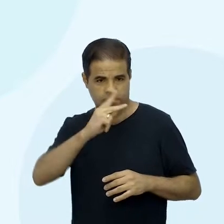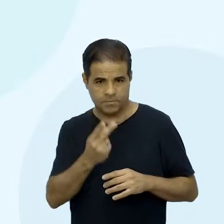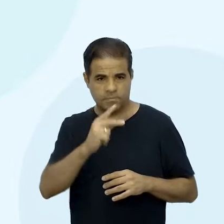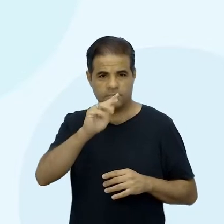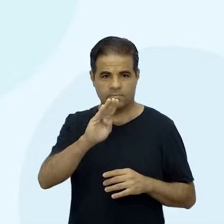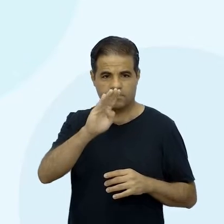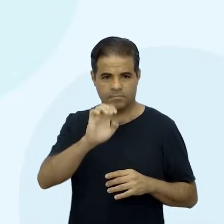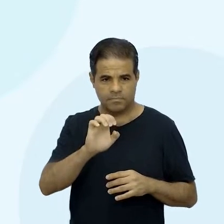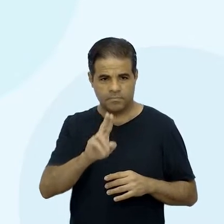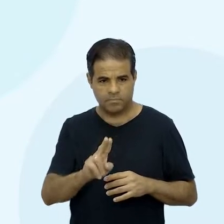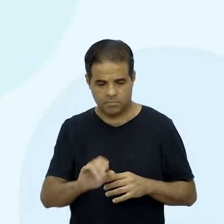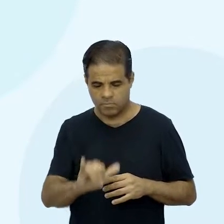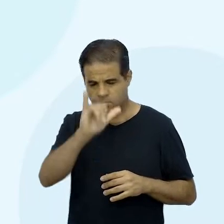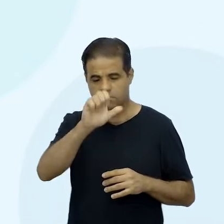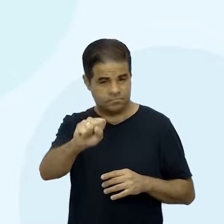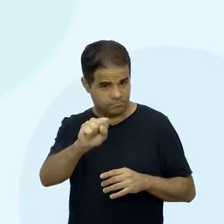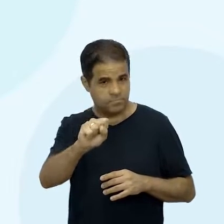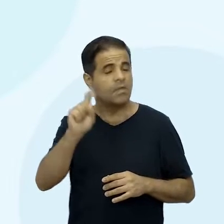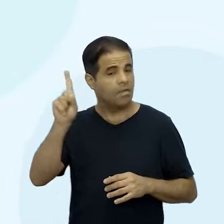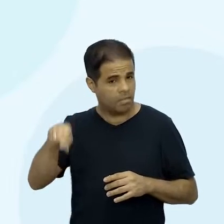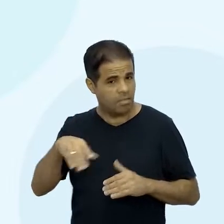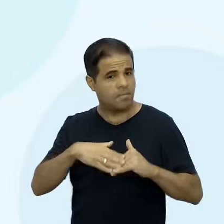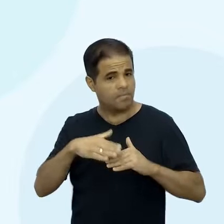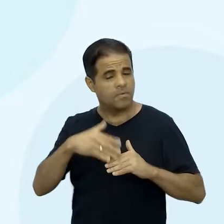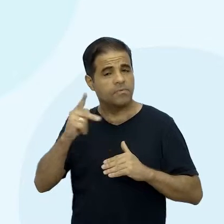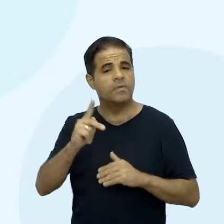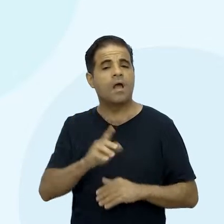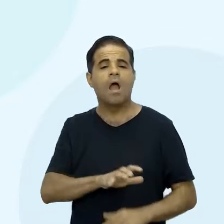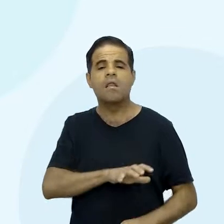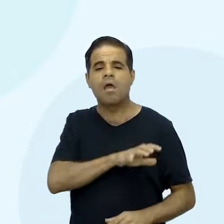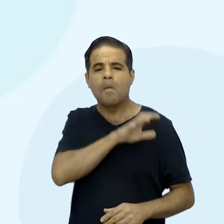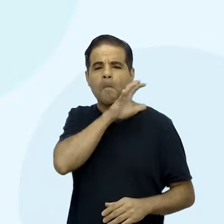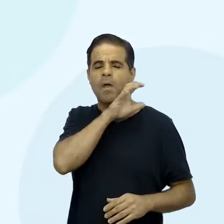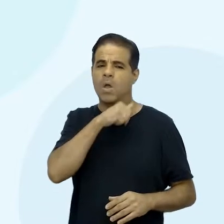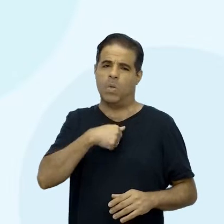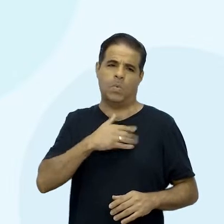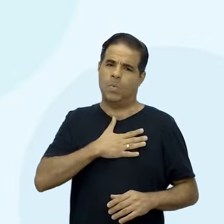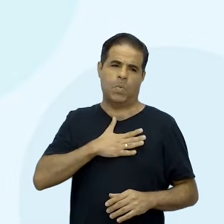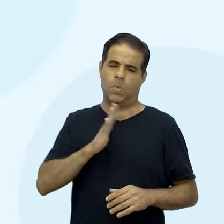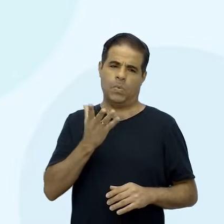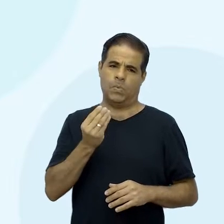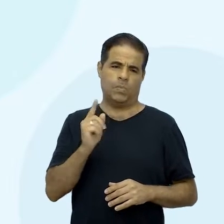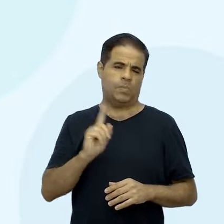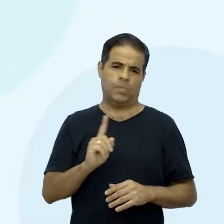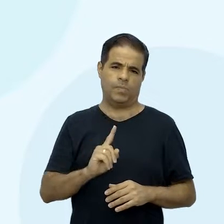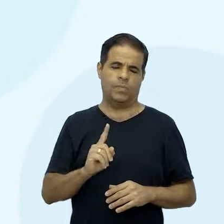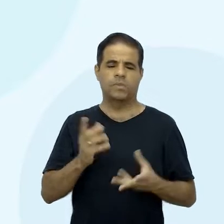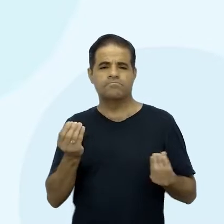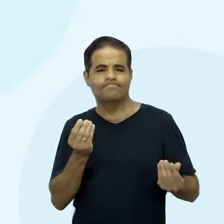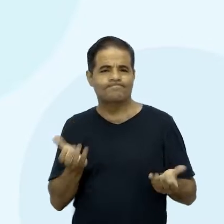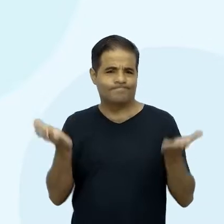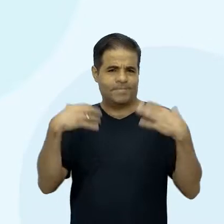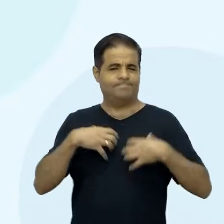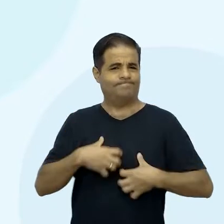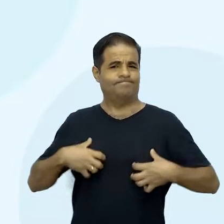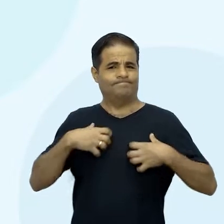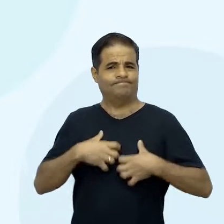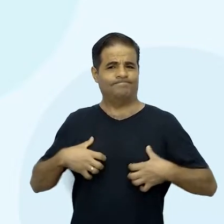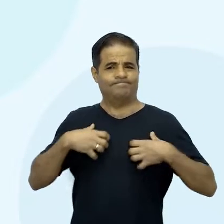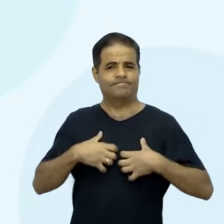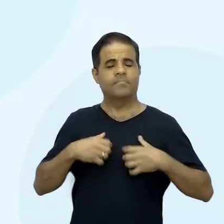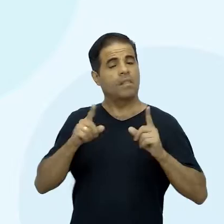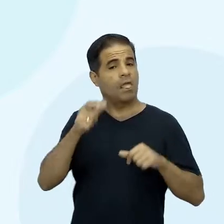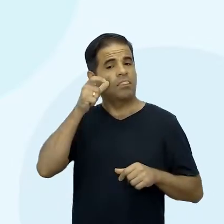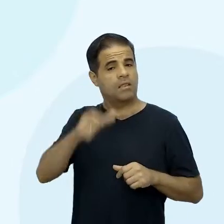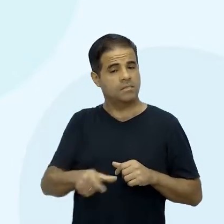Boaz, eu acho que é assim que fala. Ele faz performance com animais. Eu não gosto muito. Me dá um pouco de aflição, mas é